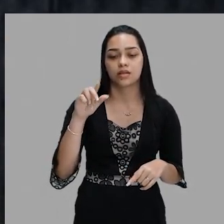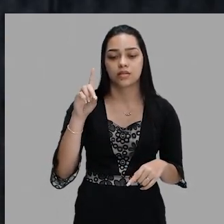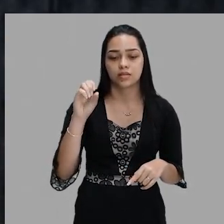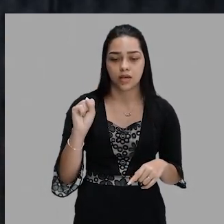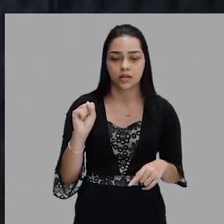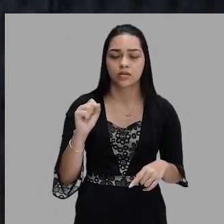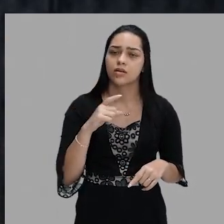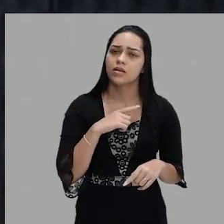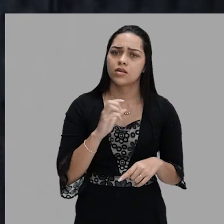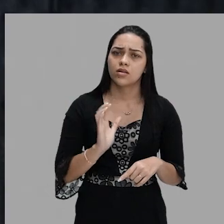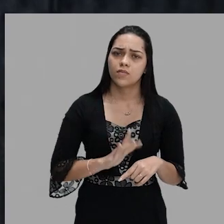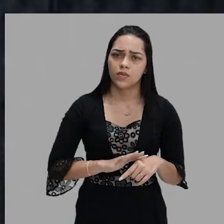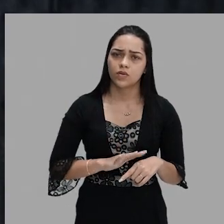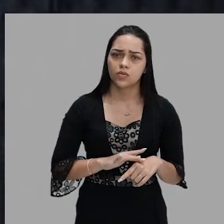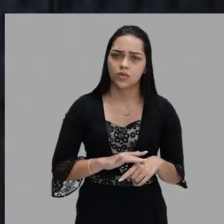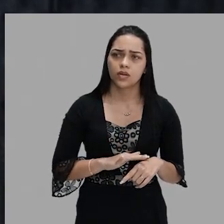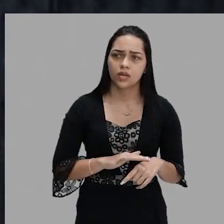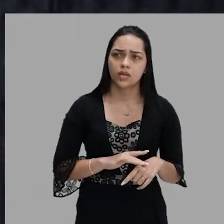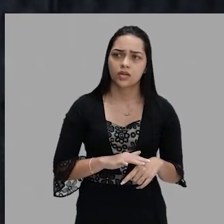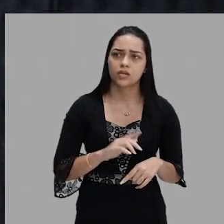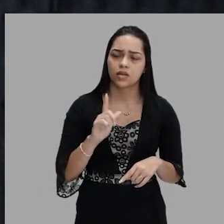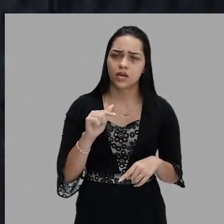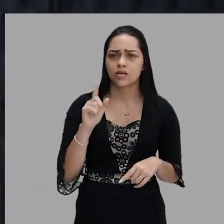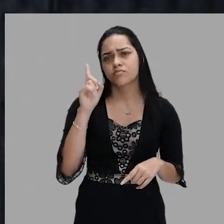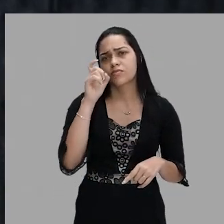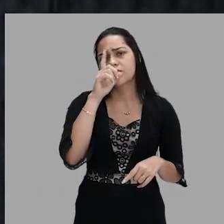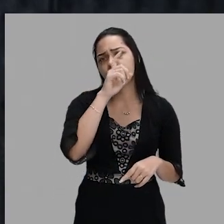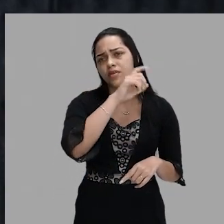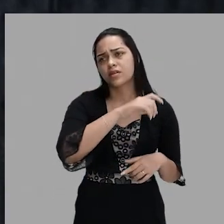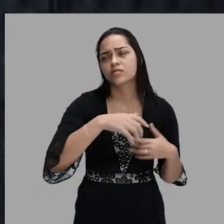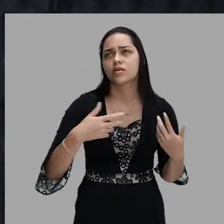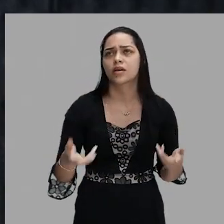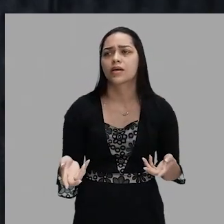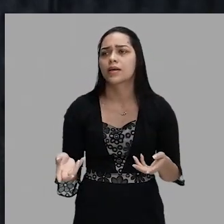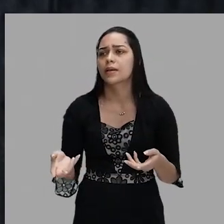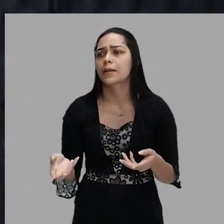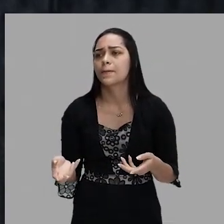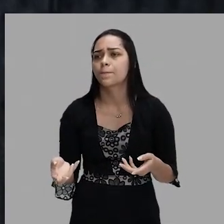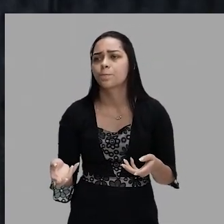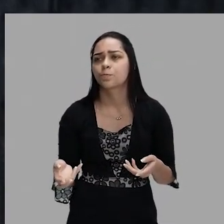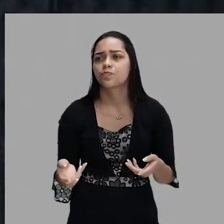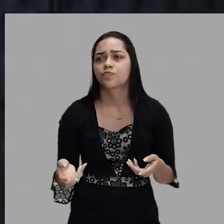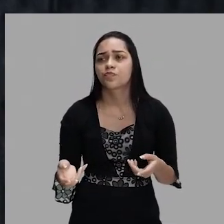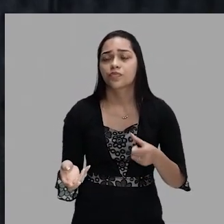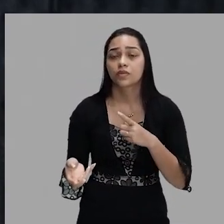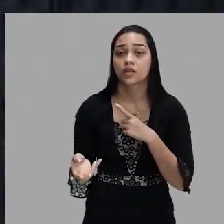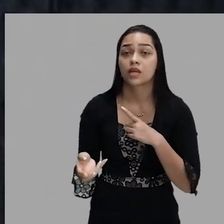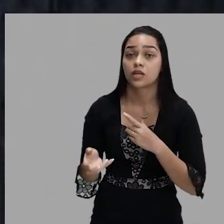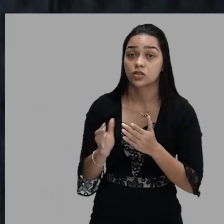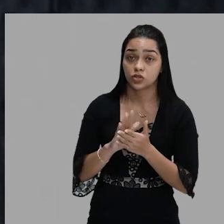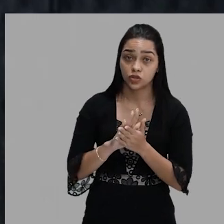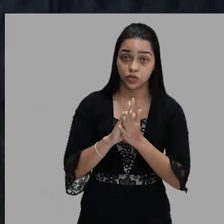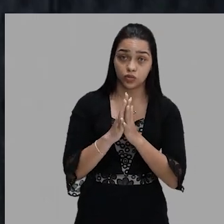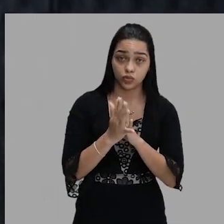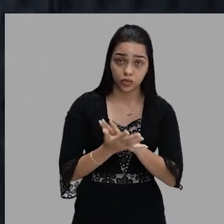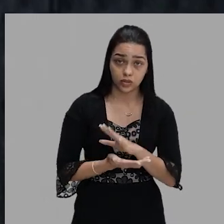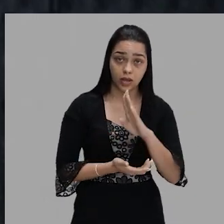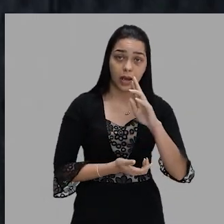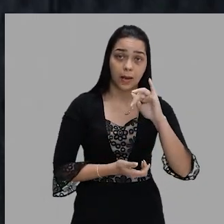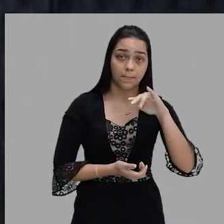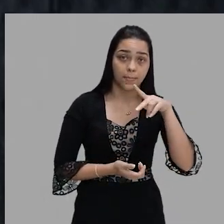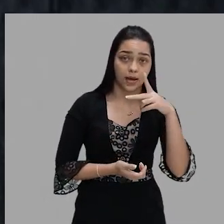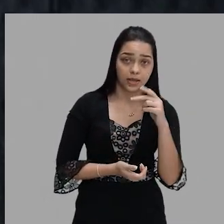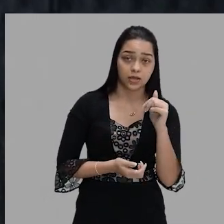uma doença que é um pouquinho complicada, né? Ela ela acaba destruindo a bainha